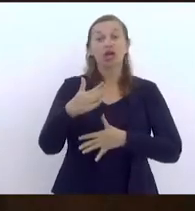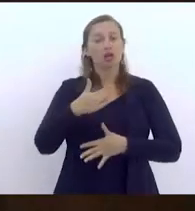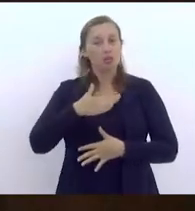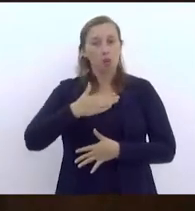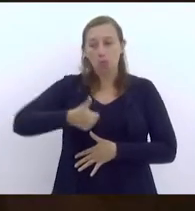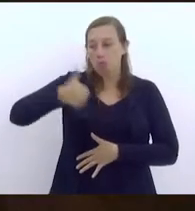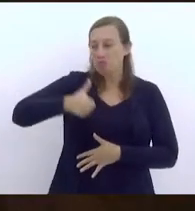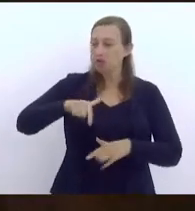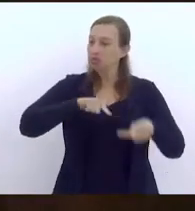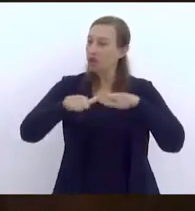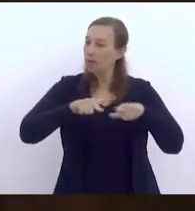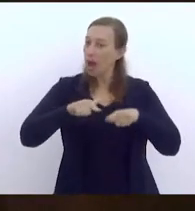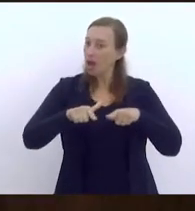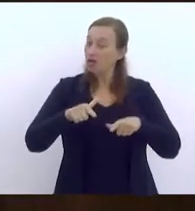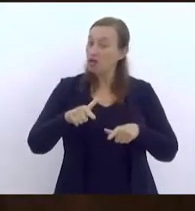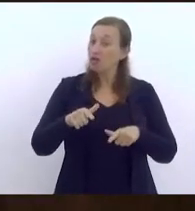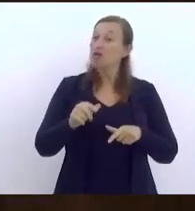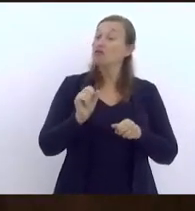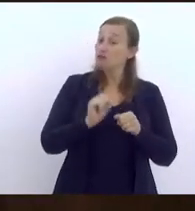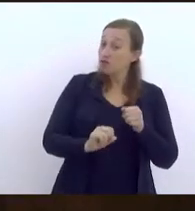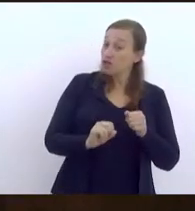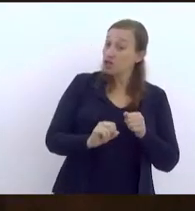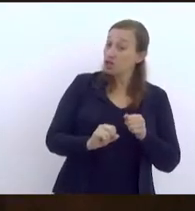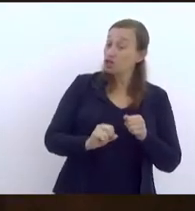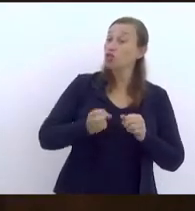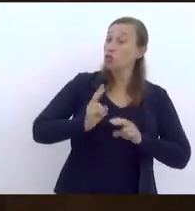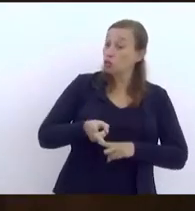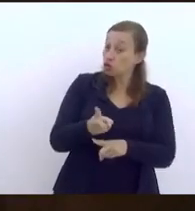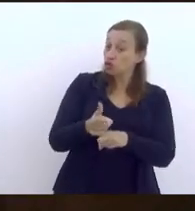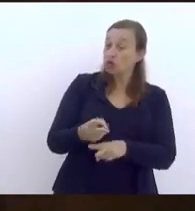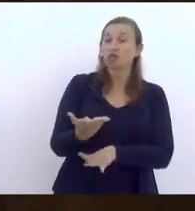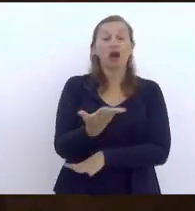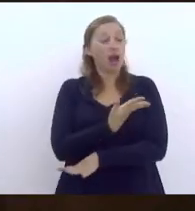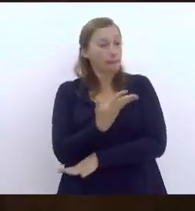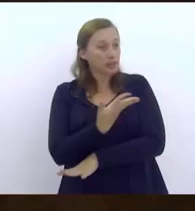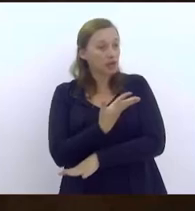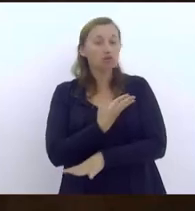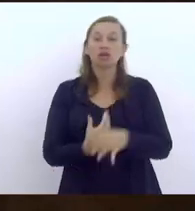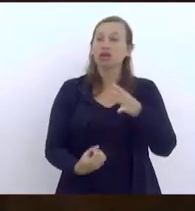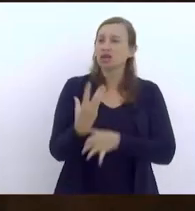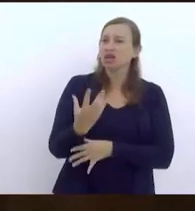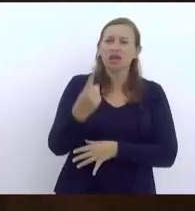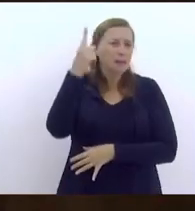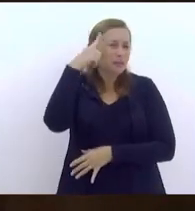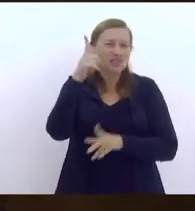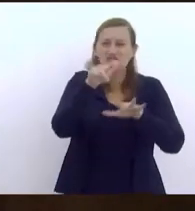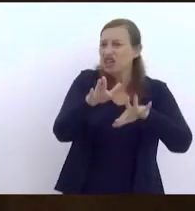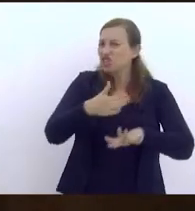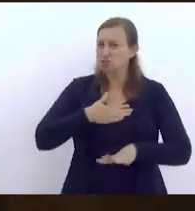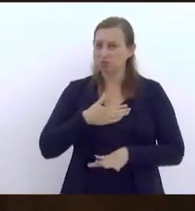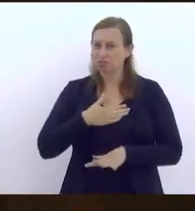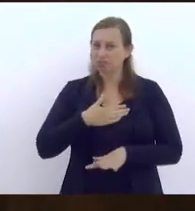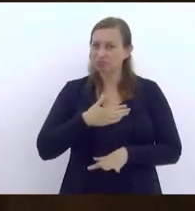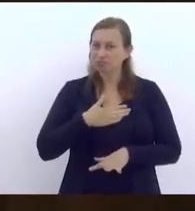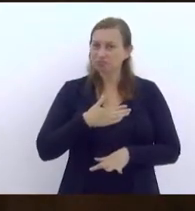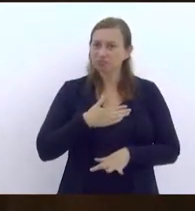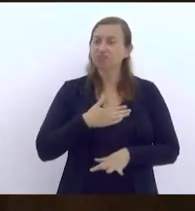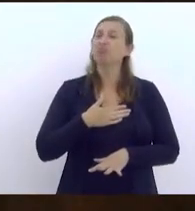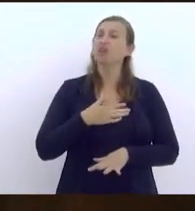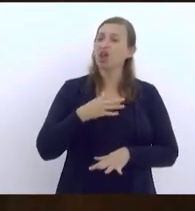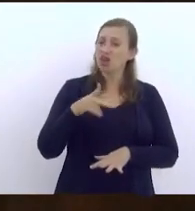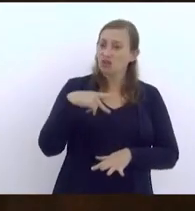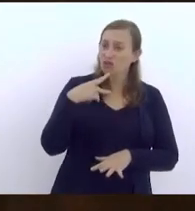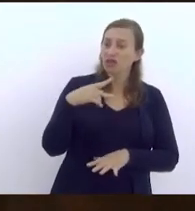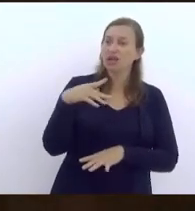primeiro mandato, digo, fiz e estou fazendo grandes amigos. E que pensam diferente de mim. E vou levantar